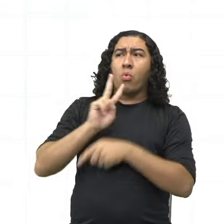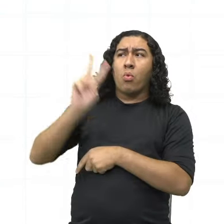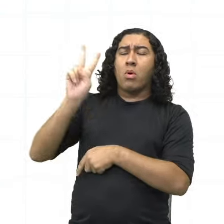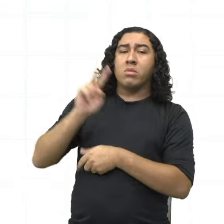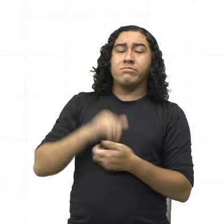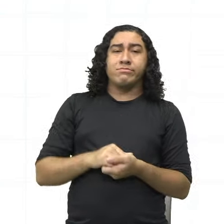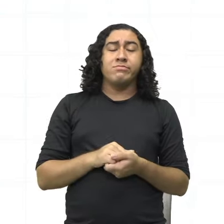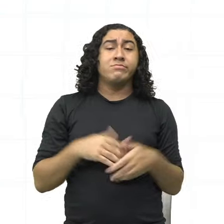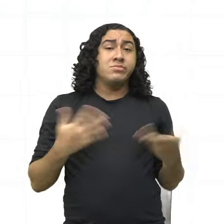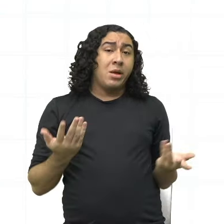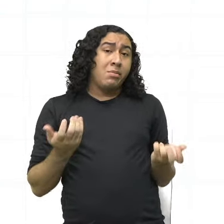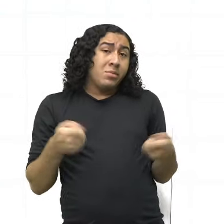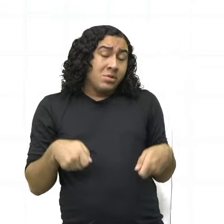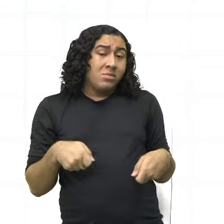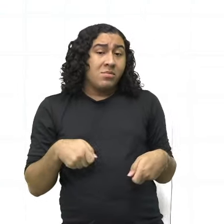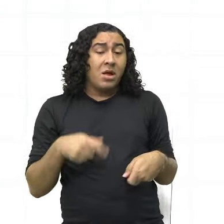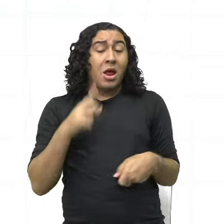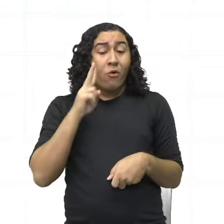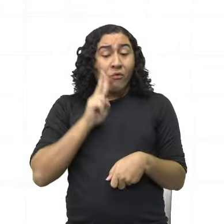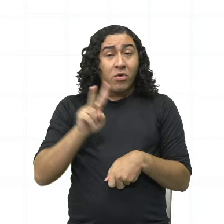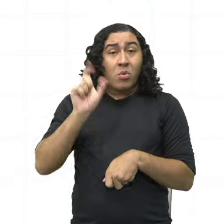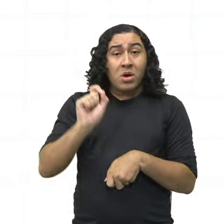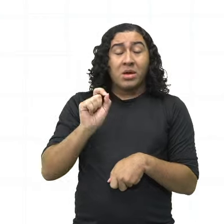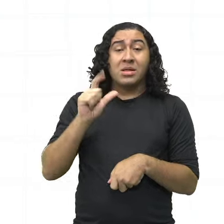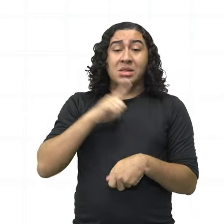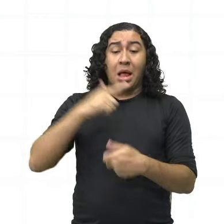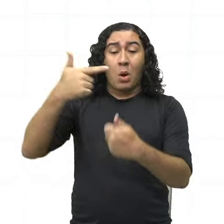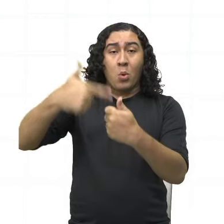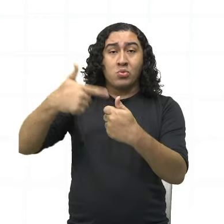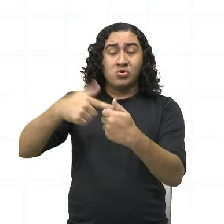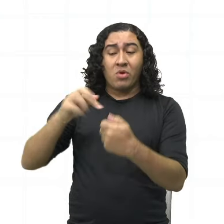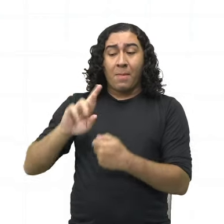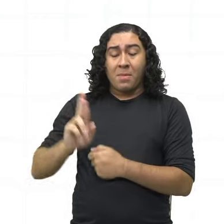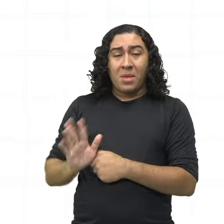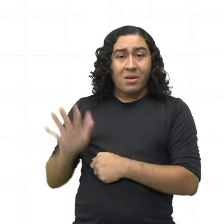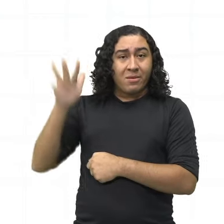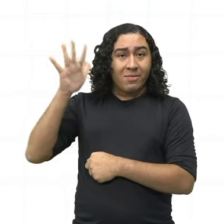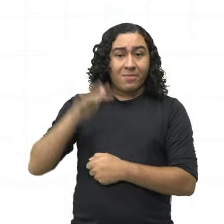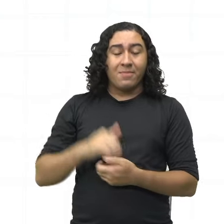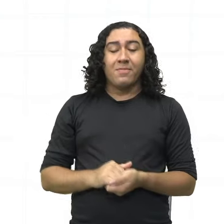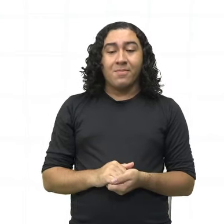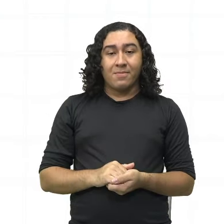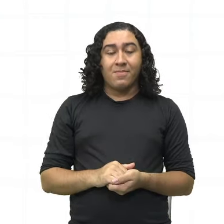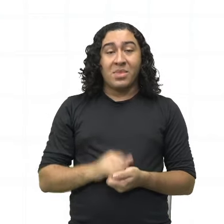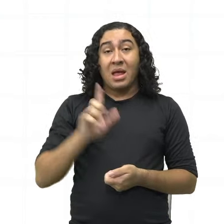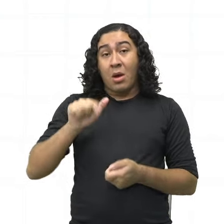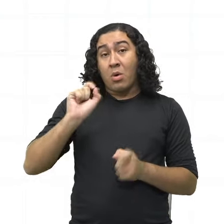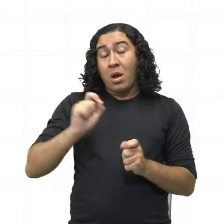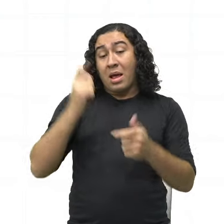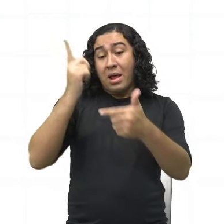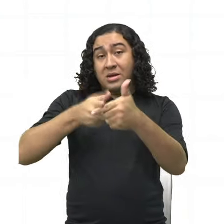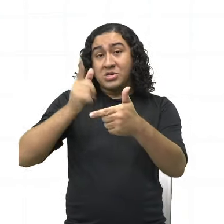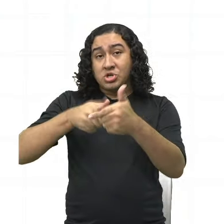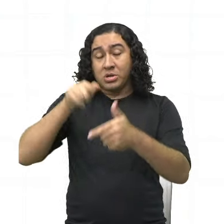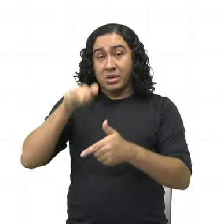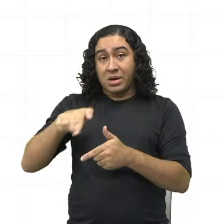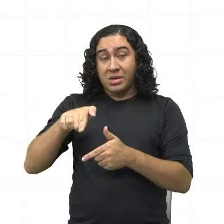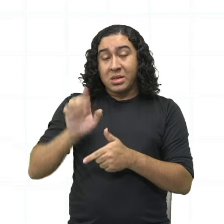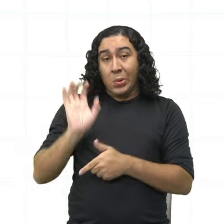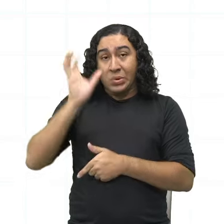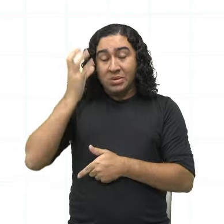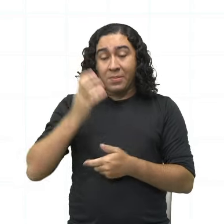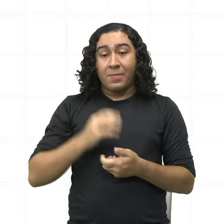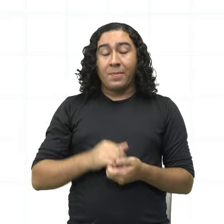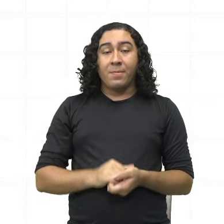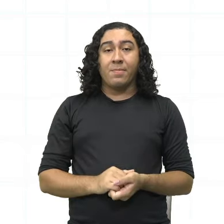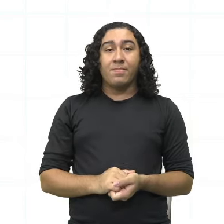Antes fosse, tô olhando o preço do combustível, né? Temos aí também um cartoon, uma forma de satirizar